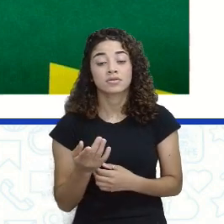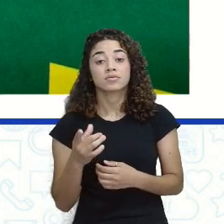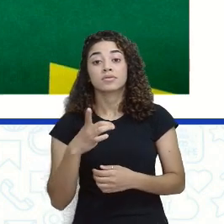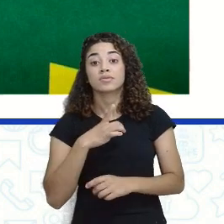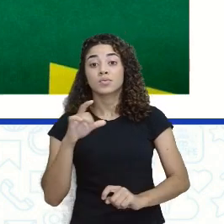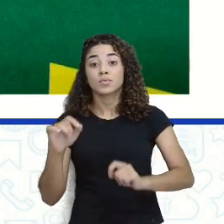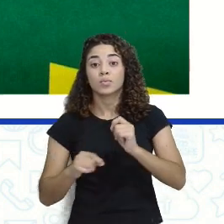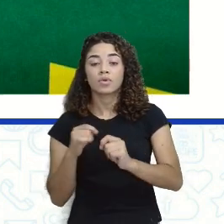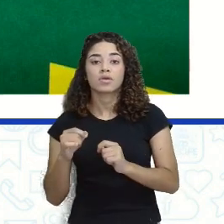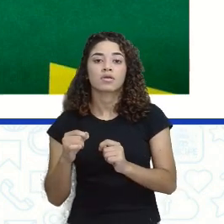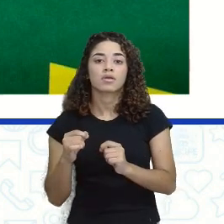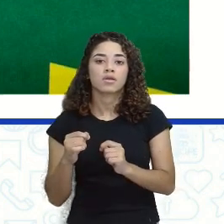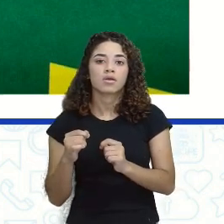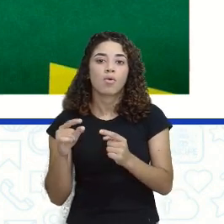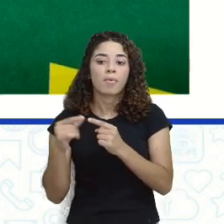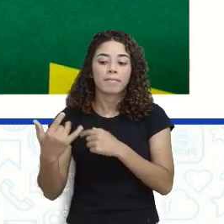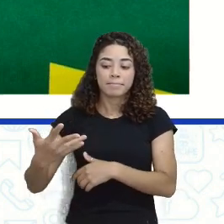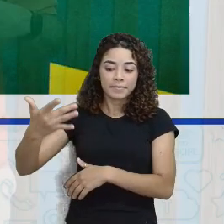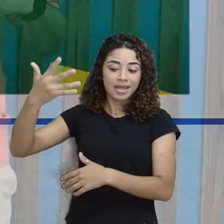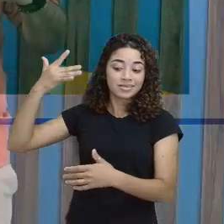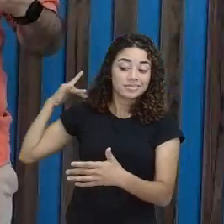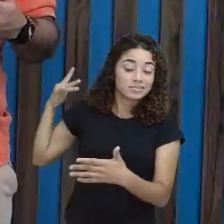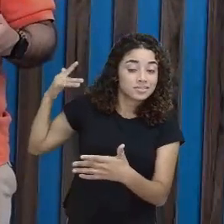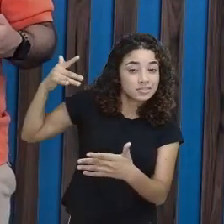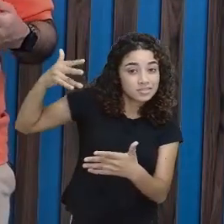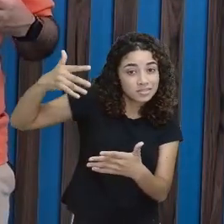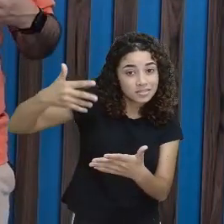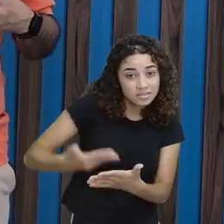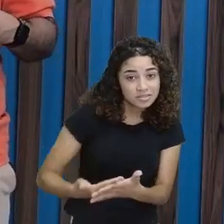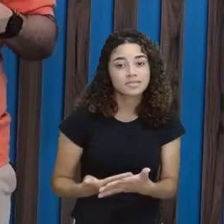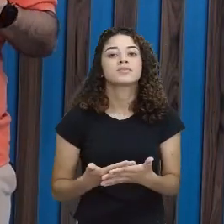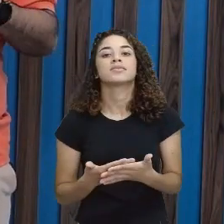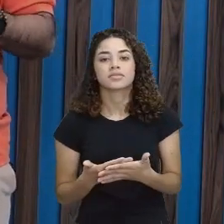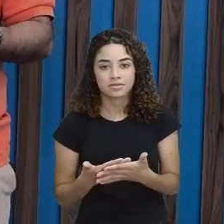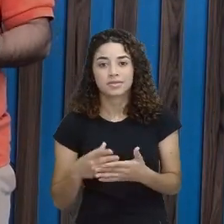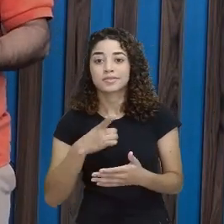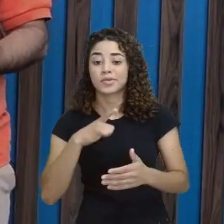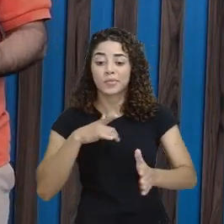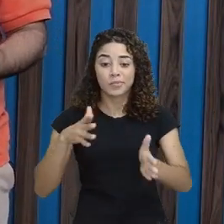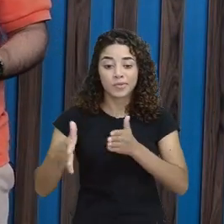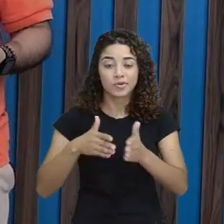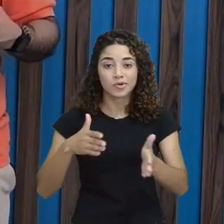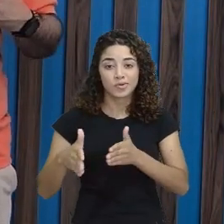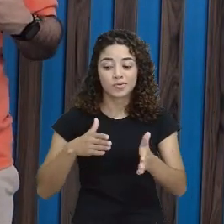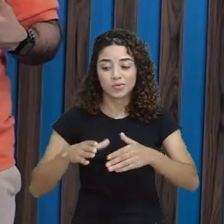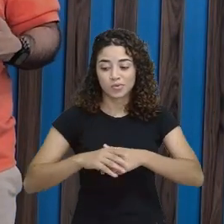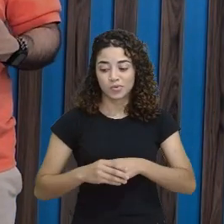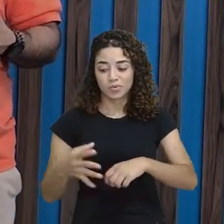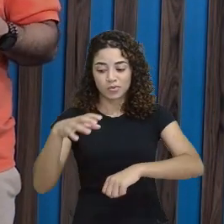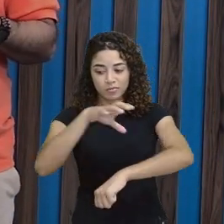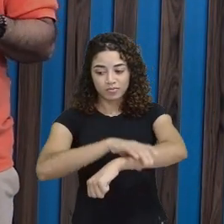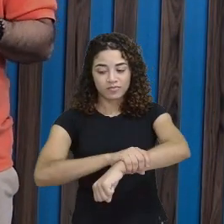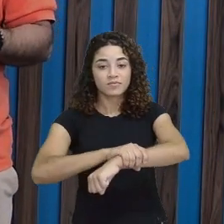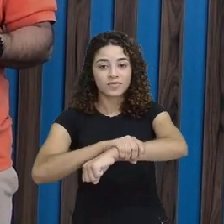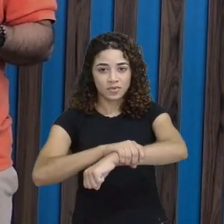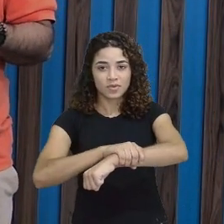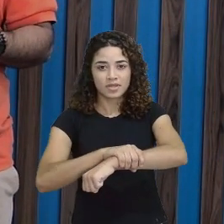até raízes históricas, né? Lembrar que a gente teve um período colonial de